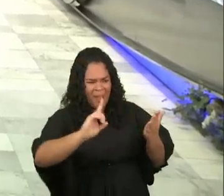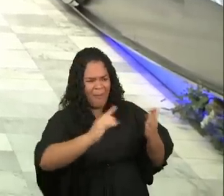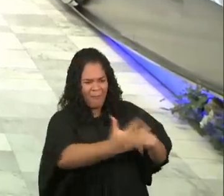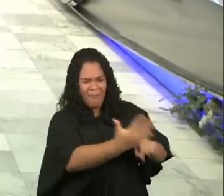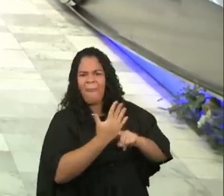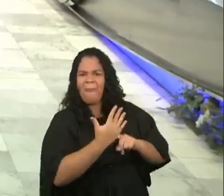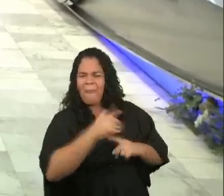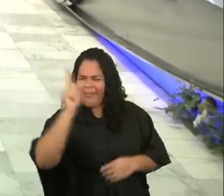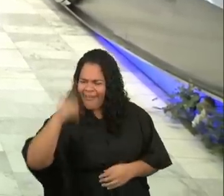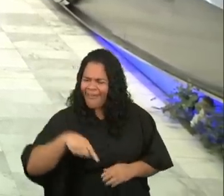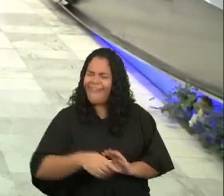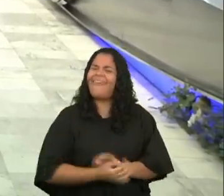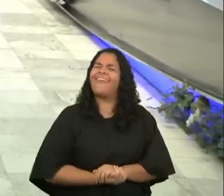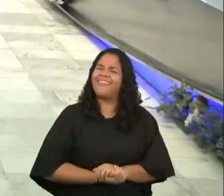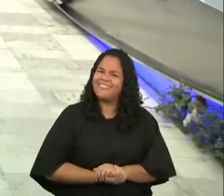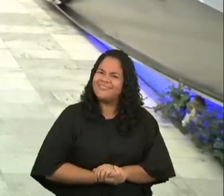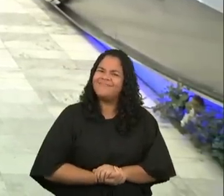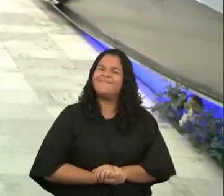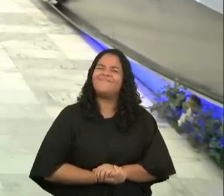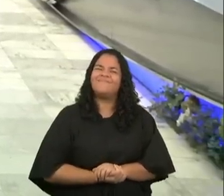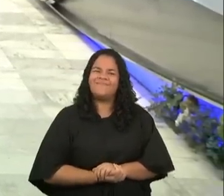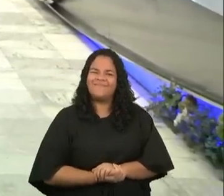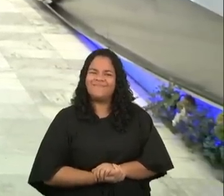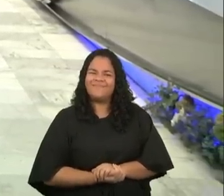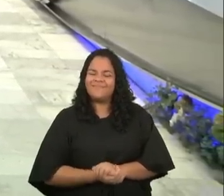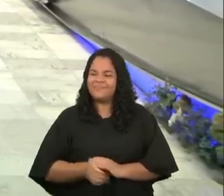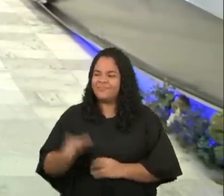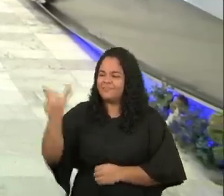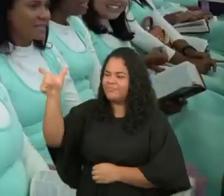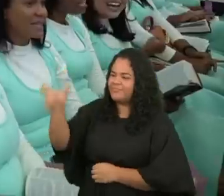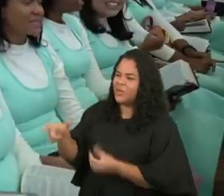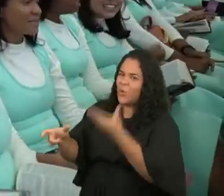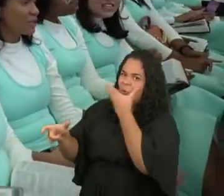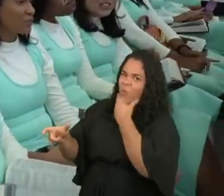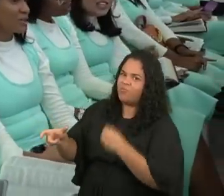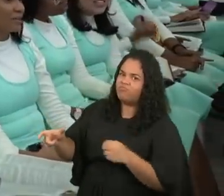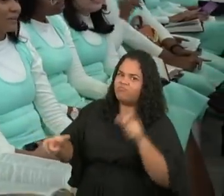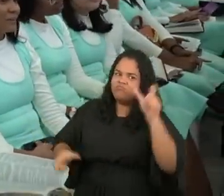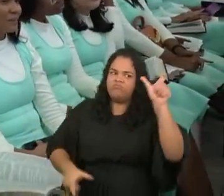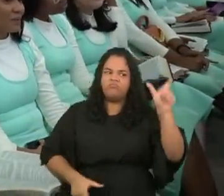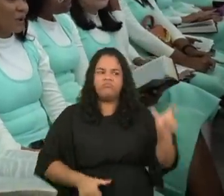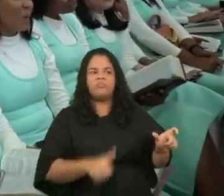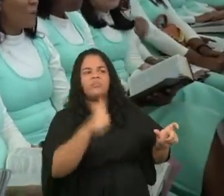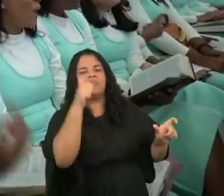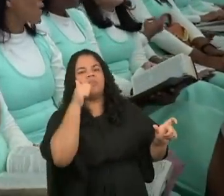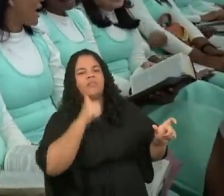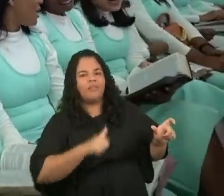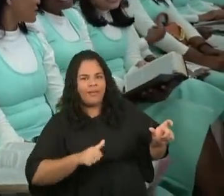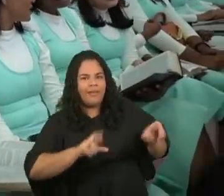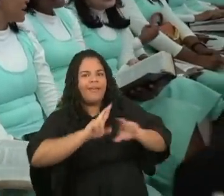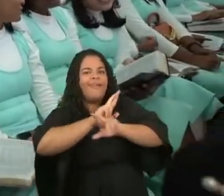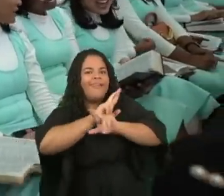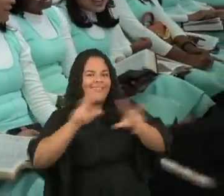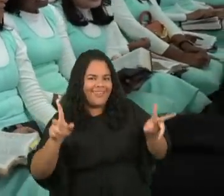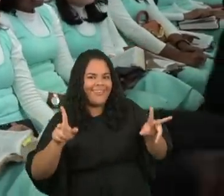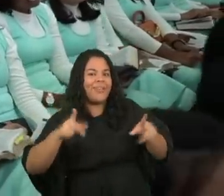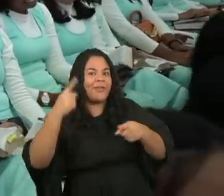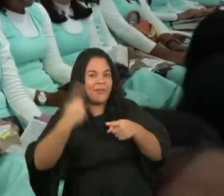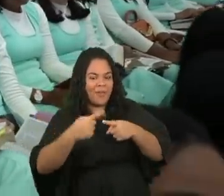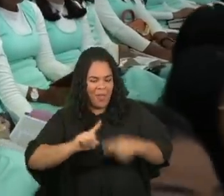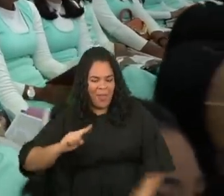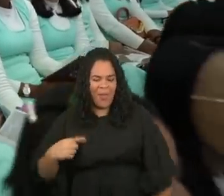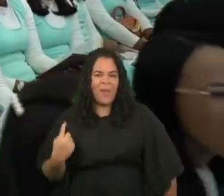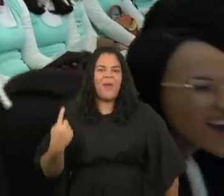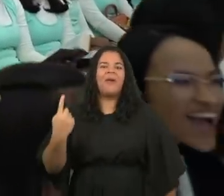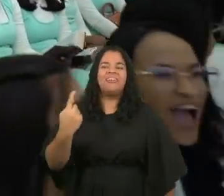diz. É. Ela que a diferença existe. Que a diferença existe. Por causa da gente. Por causa da gente. Diga assim: a